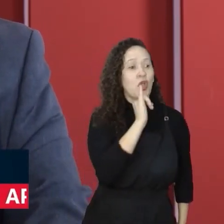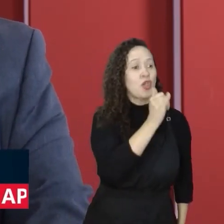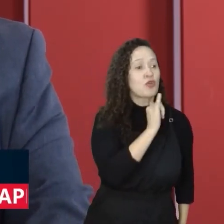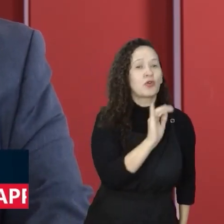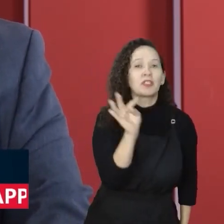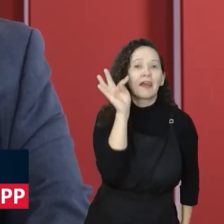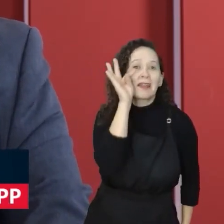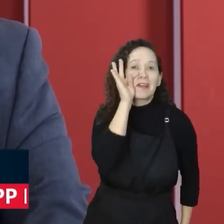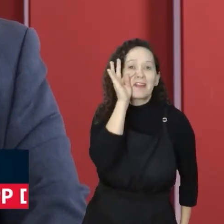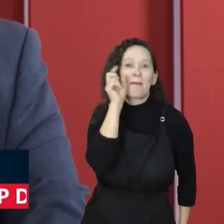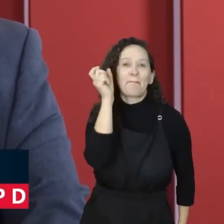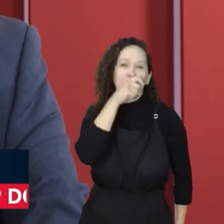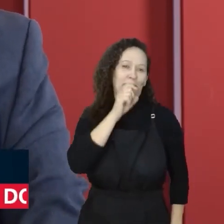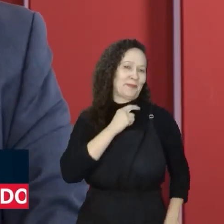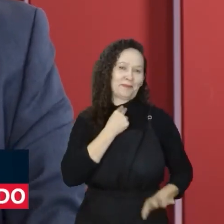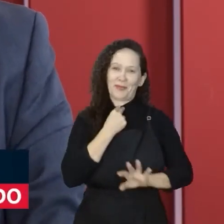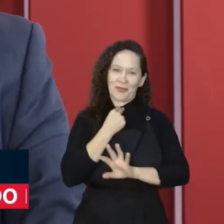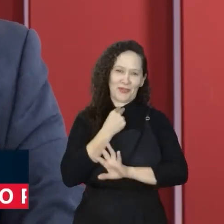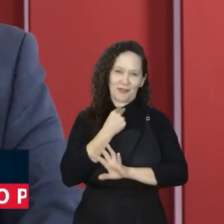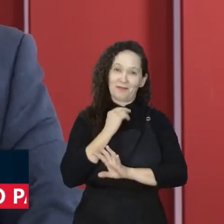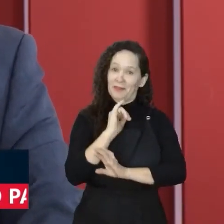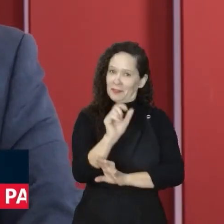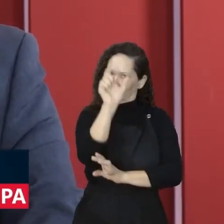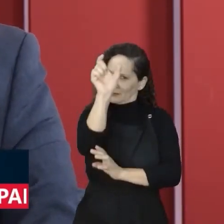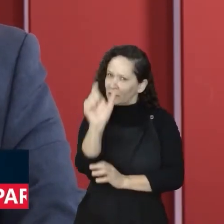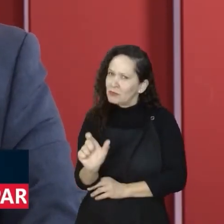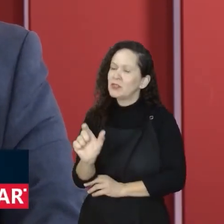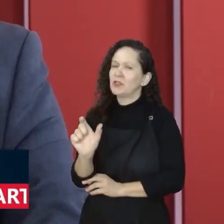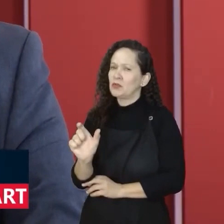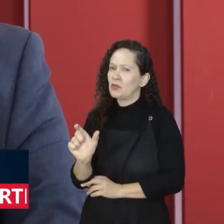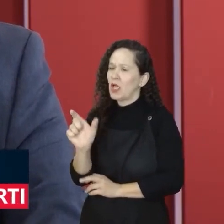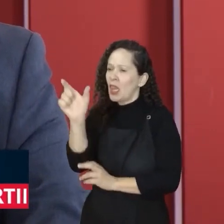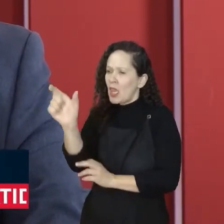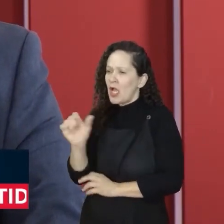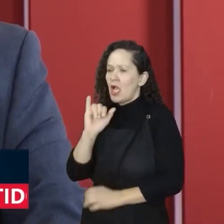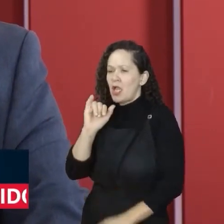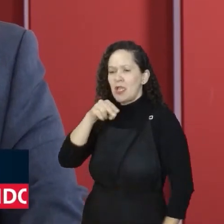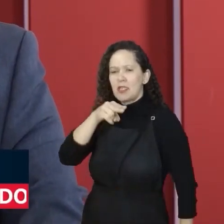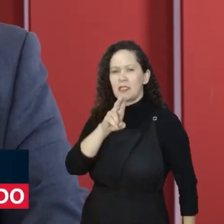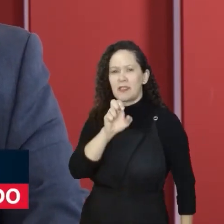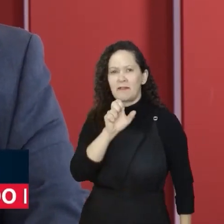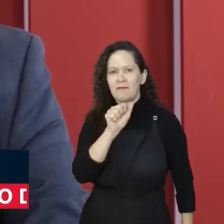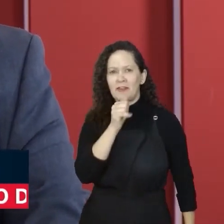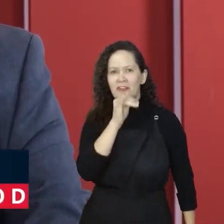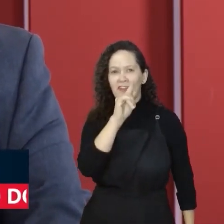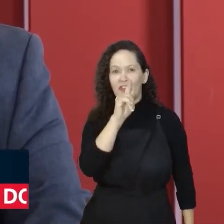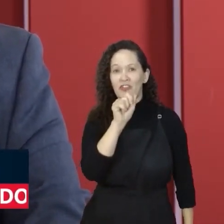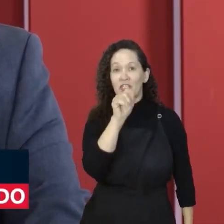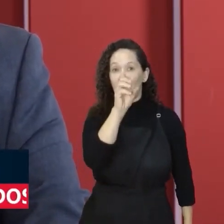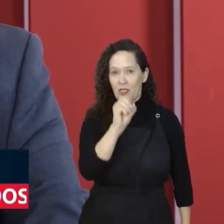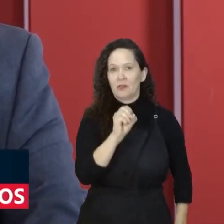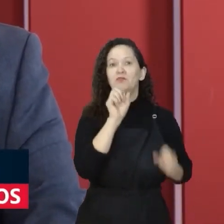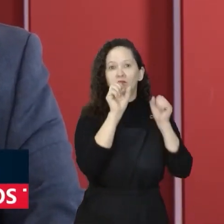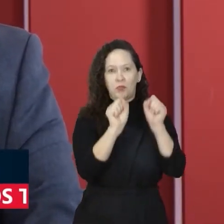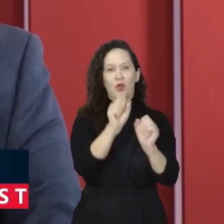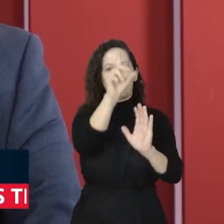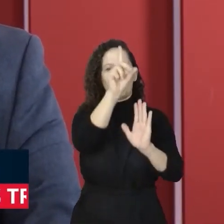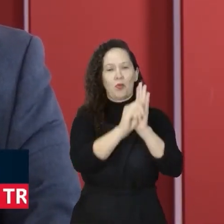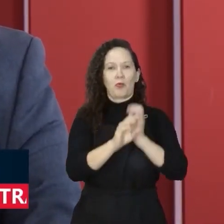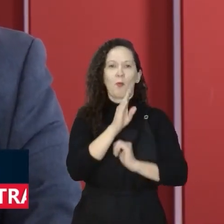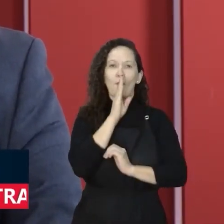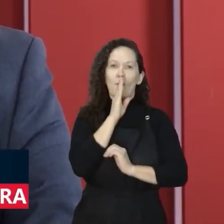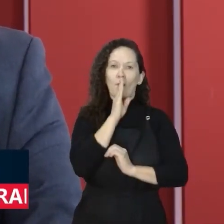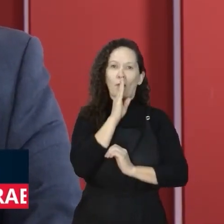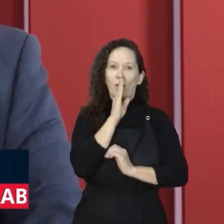fatos inverídicos. Excepcionalmente, se a pessoa tiver como investigado, aí ele tem o direito de permanecer calado e ele tem o direito de não